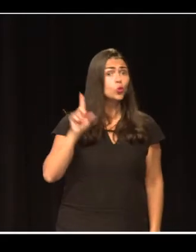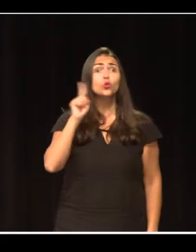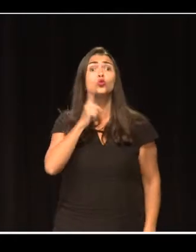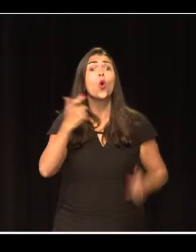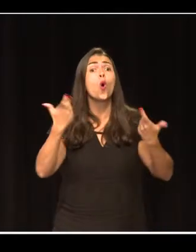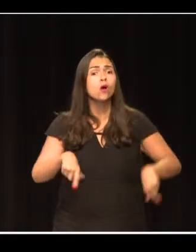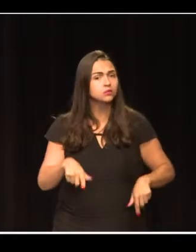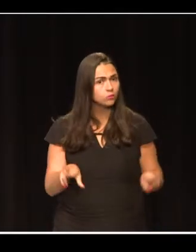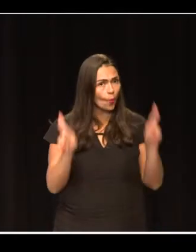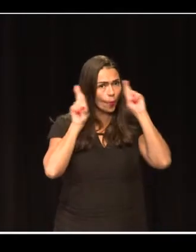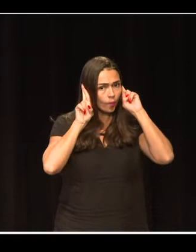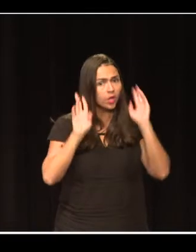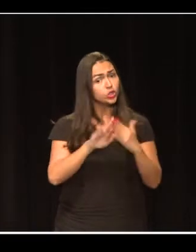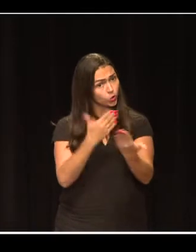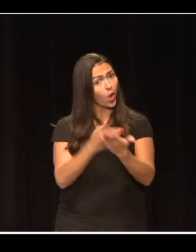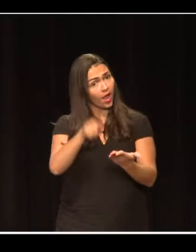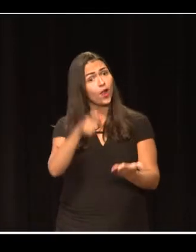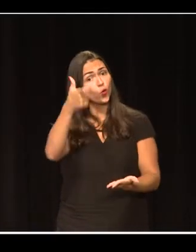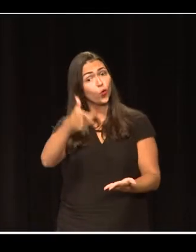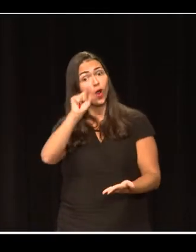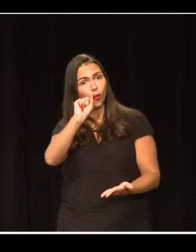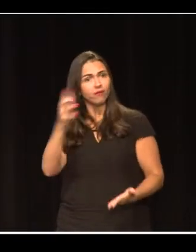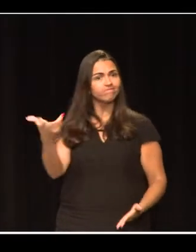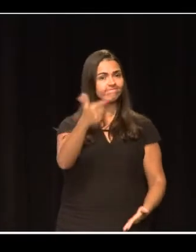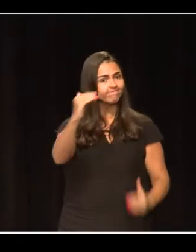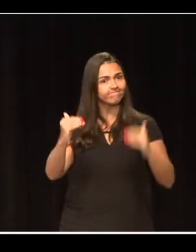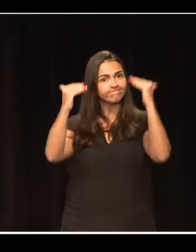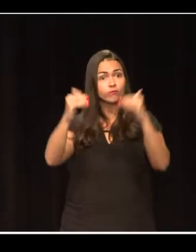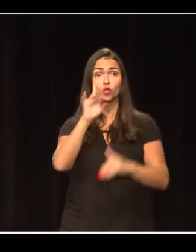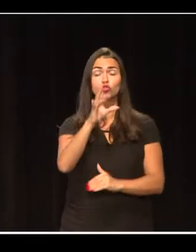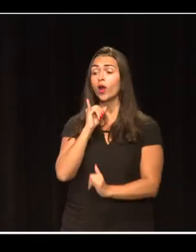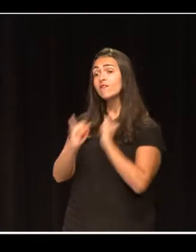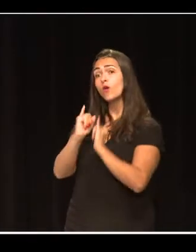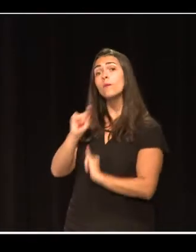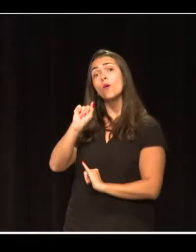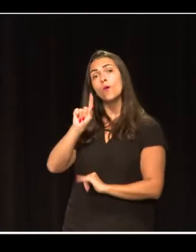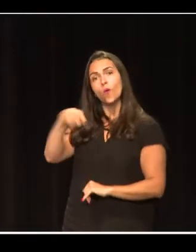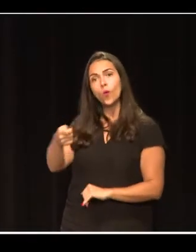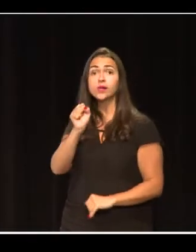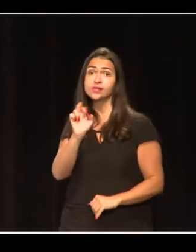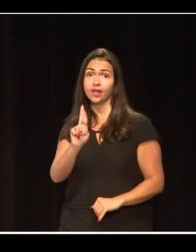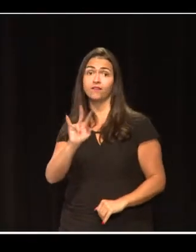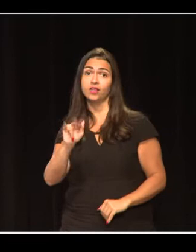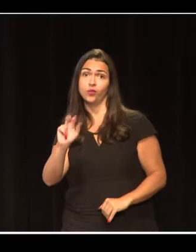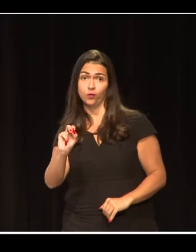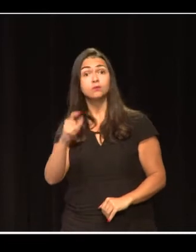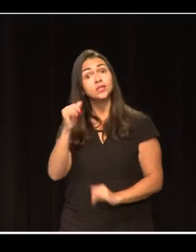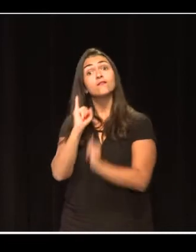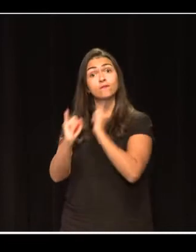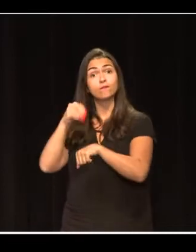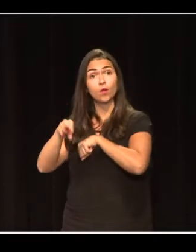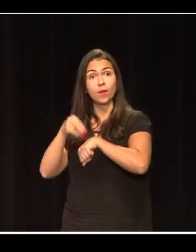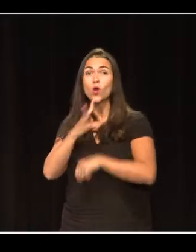a escola é esse lugar privilegiado, e não se trata só de informar para o estudante o que é um ser vivo, porque a construção de um conceito